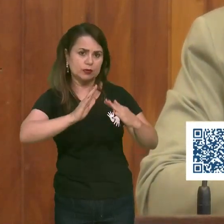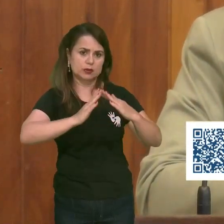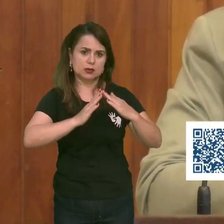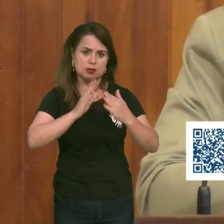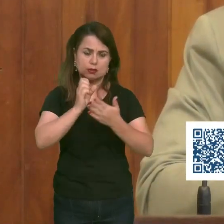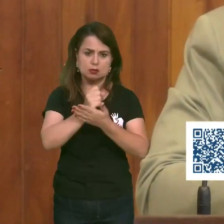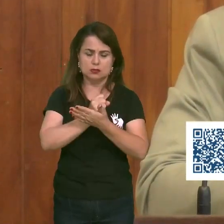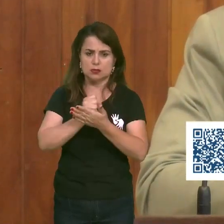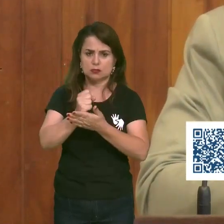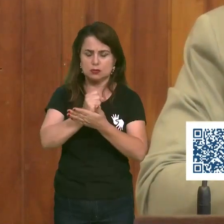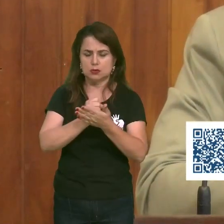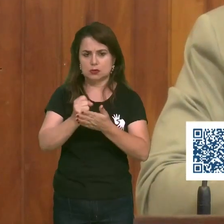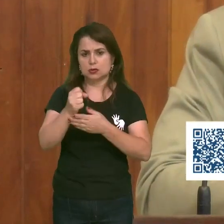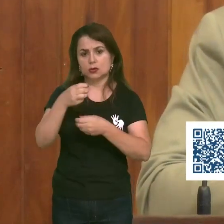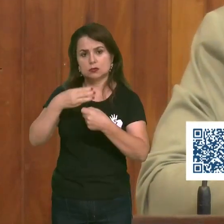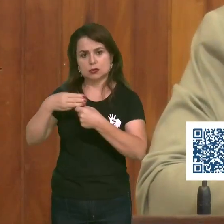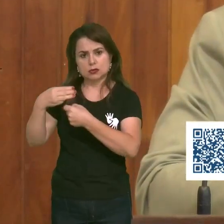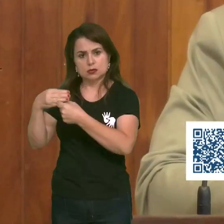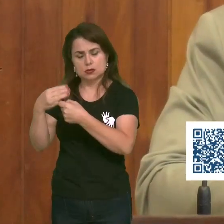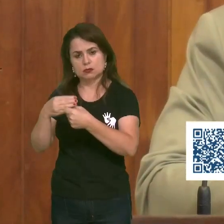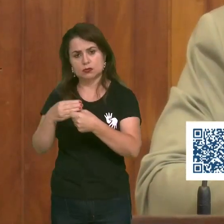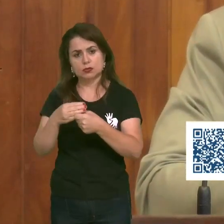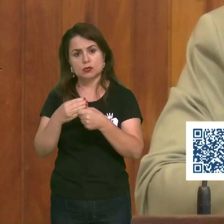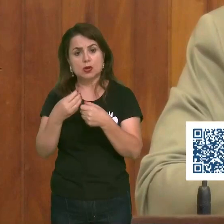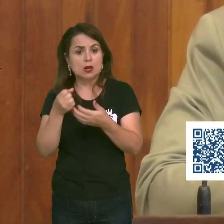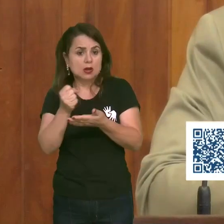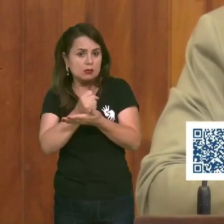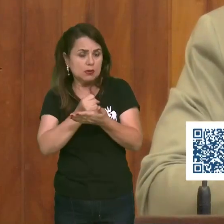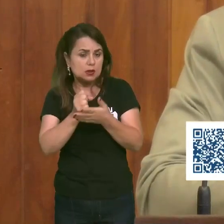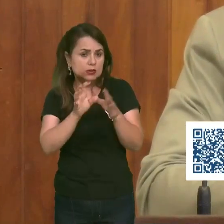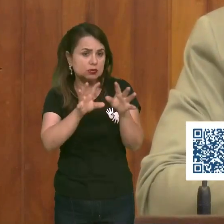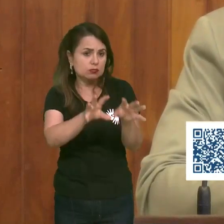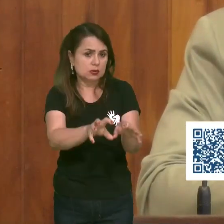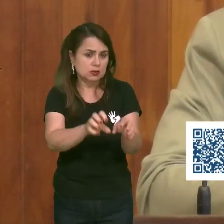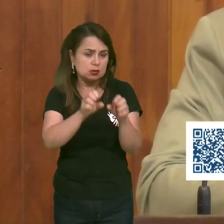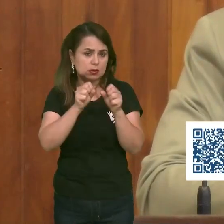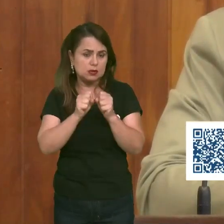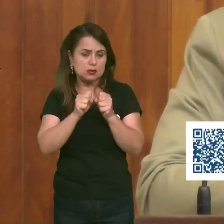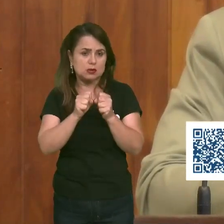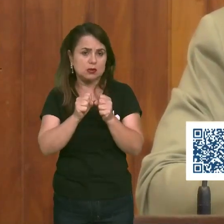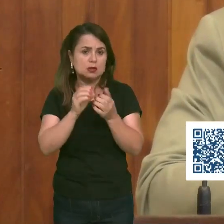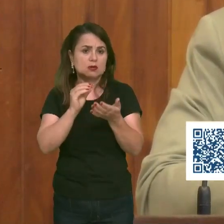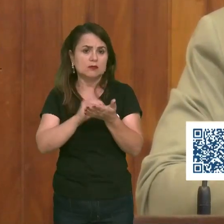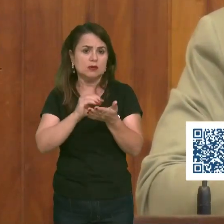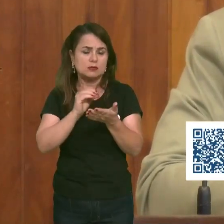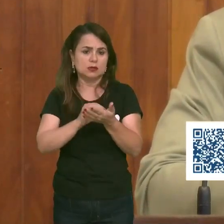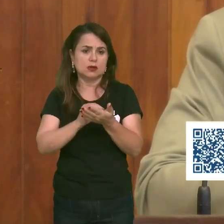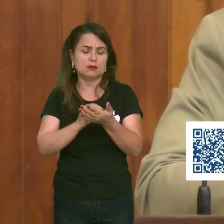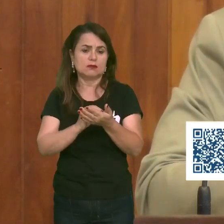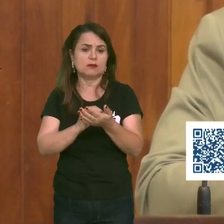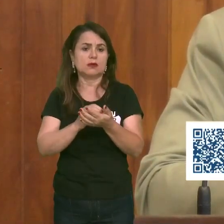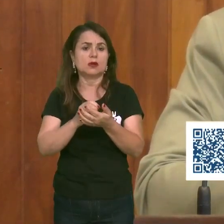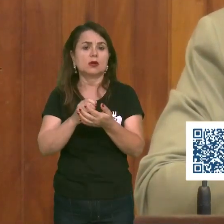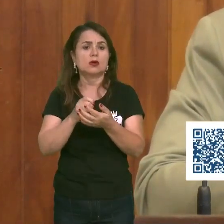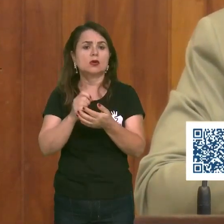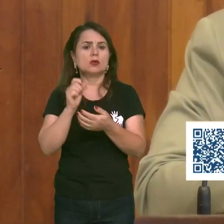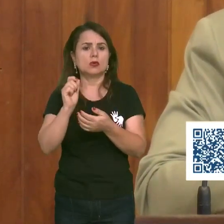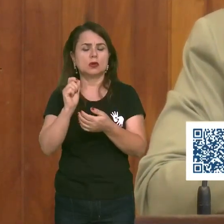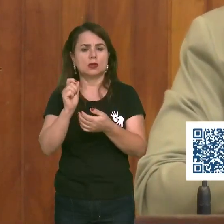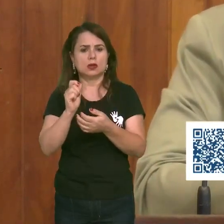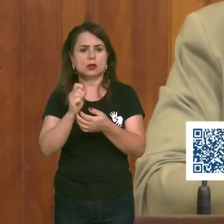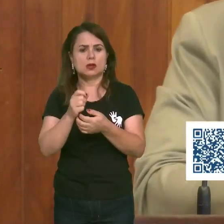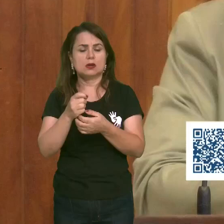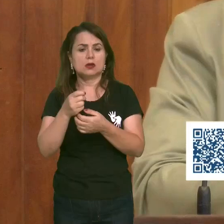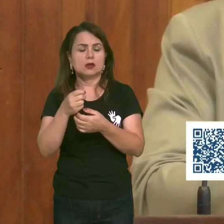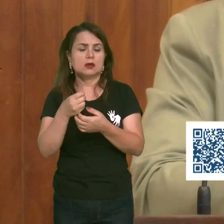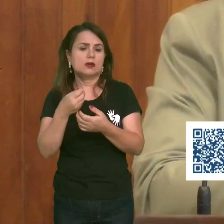da Municipal foi buscar um medicamento me parece que faltava 20 minutos para as 11 e não queriam mais atender ele me encaminhou um áudio